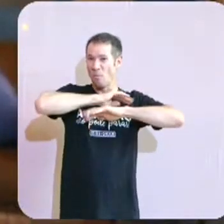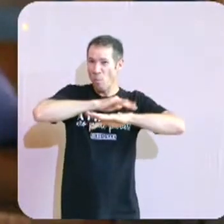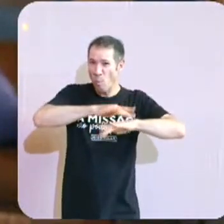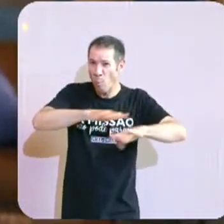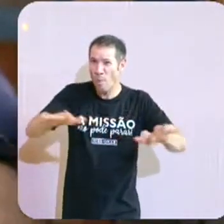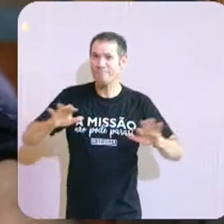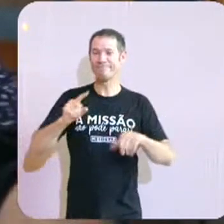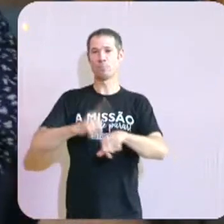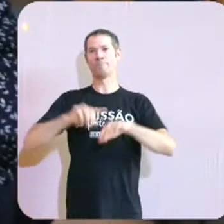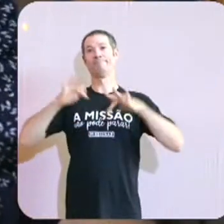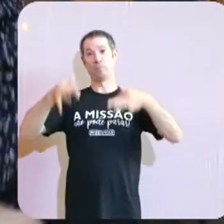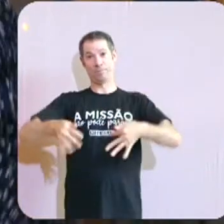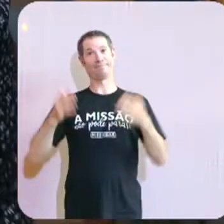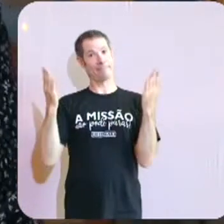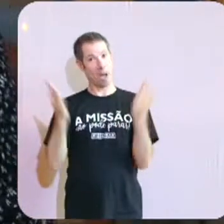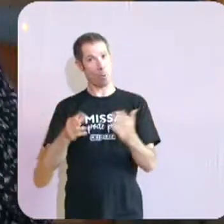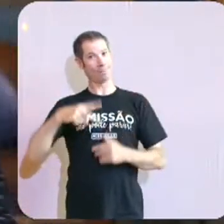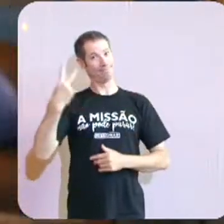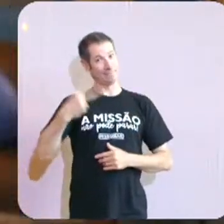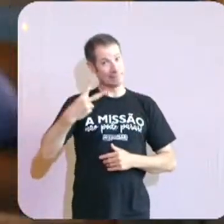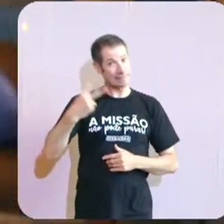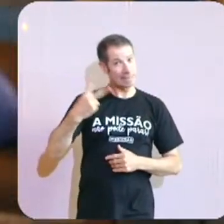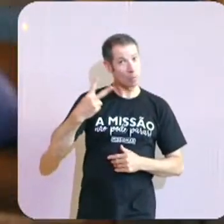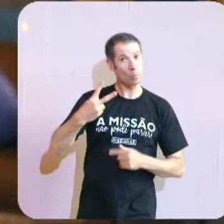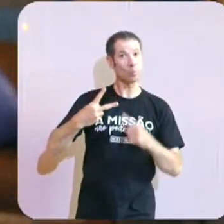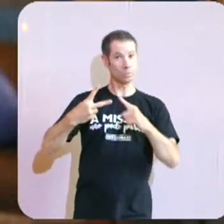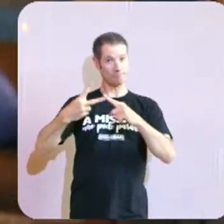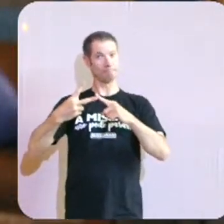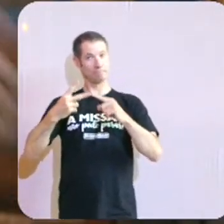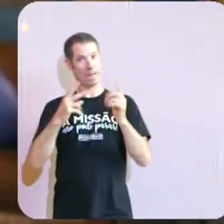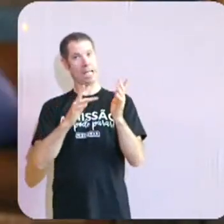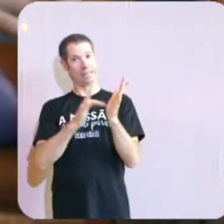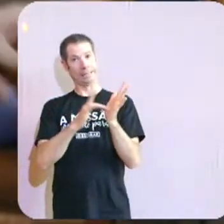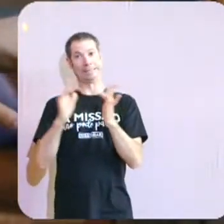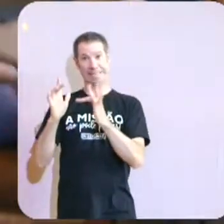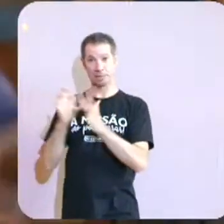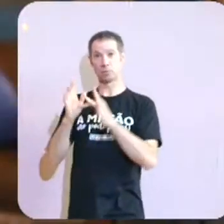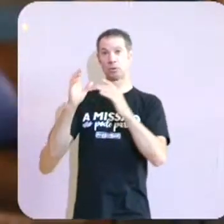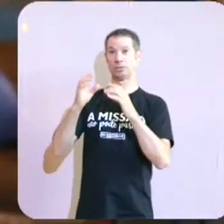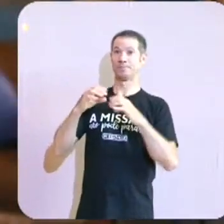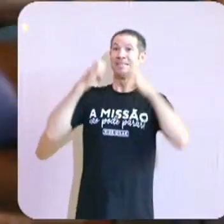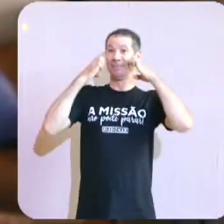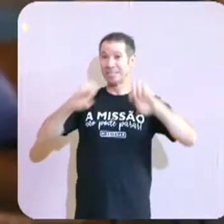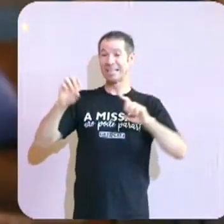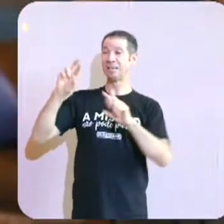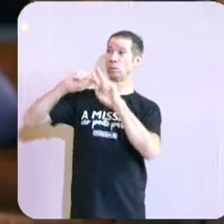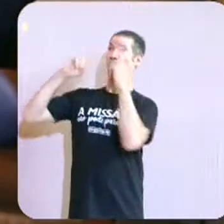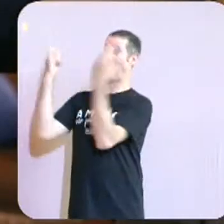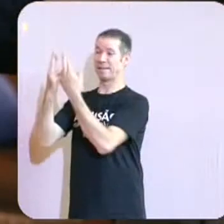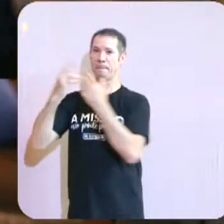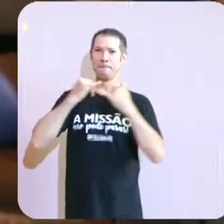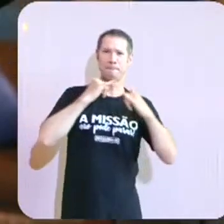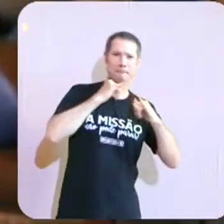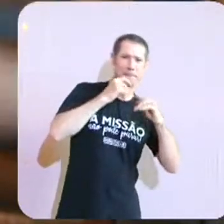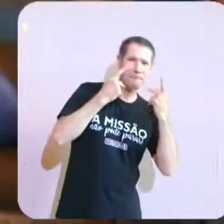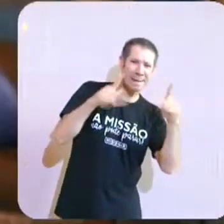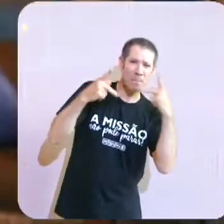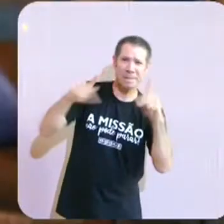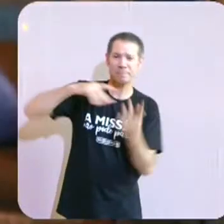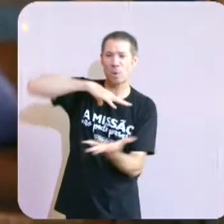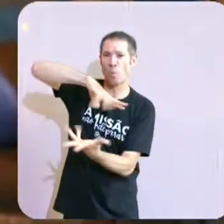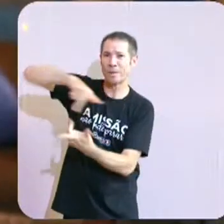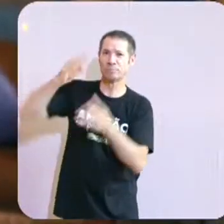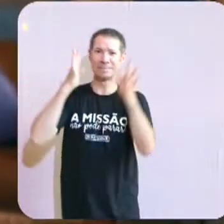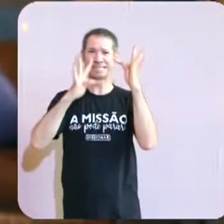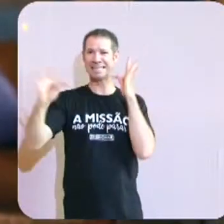fim. Agora a gente aprende uma segunda lição aqui. Porque Jesus fala, e este evangelho do reino será pregado em todo o mundo como